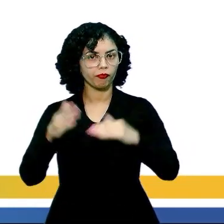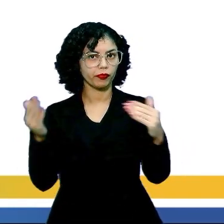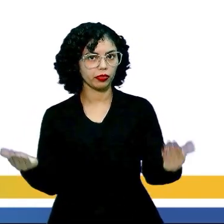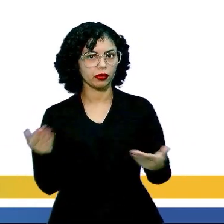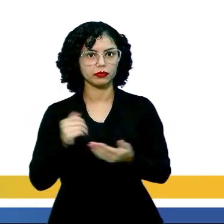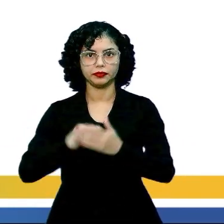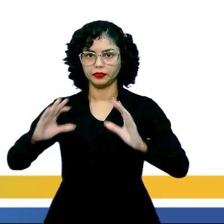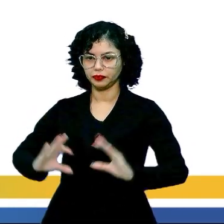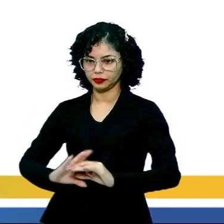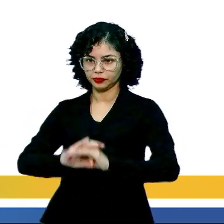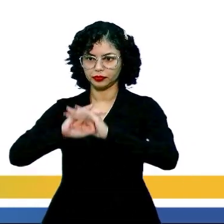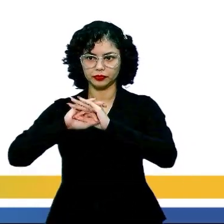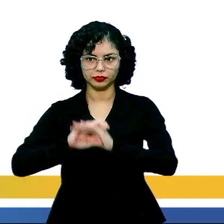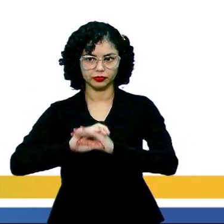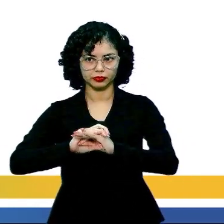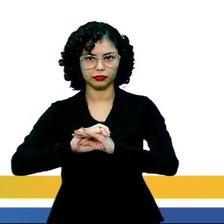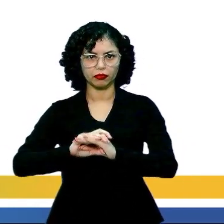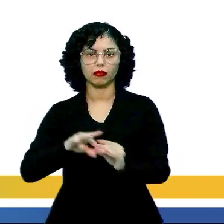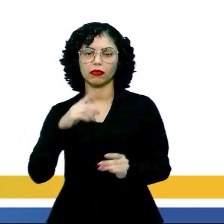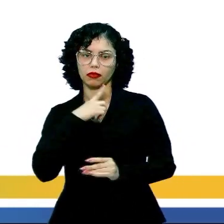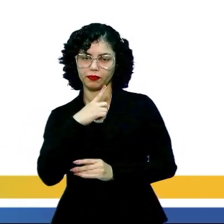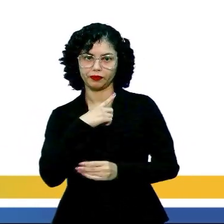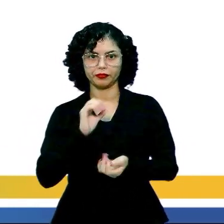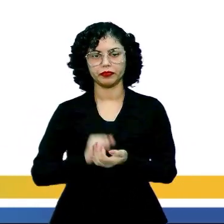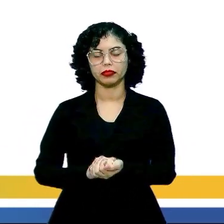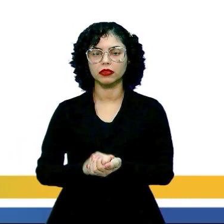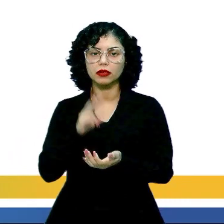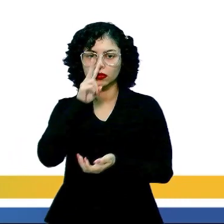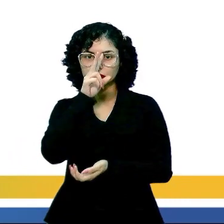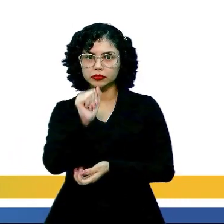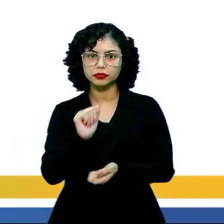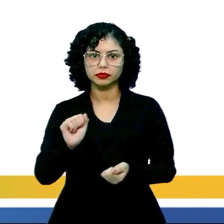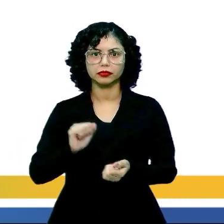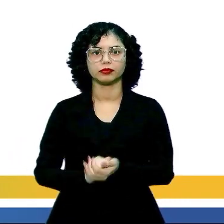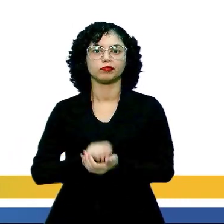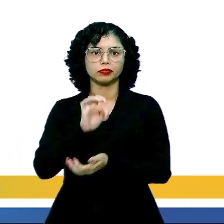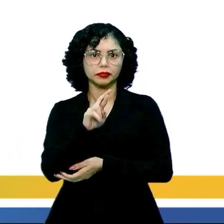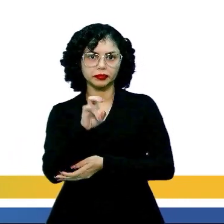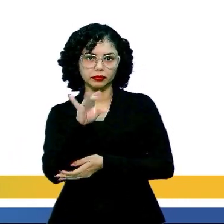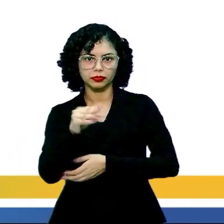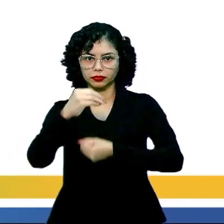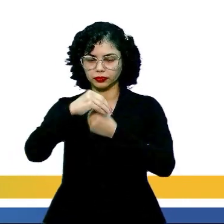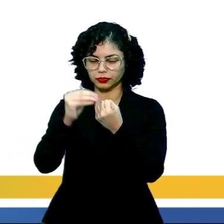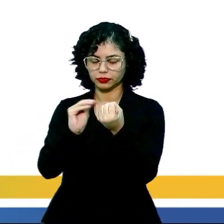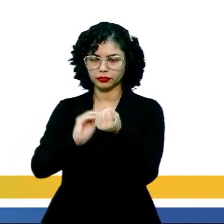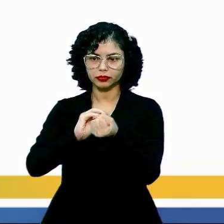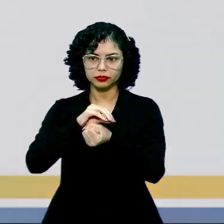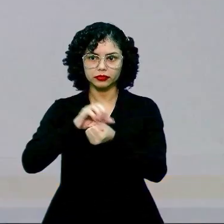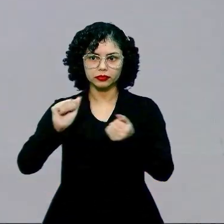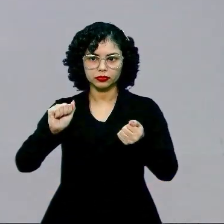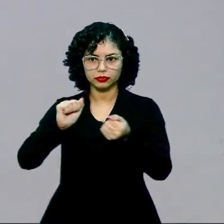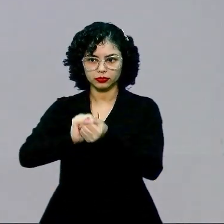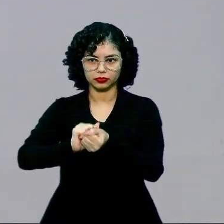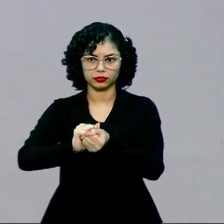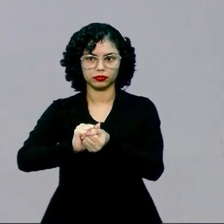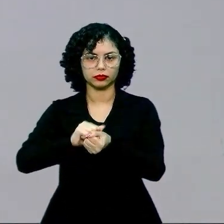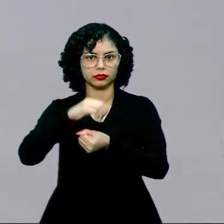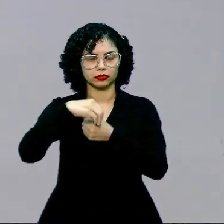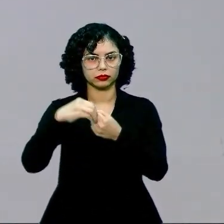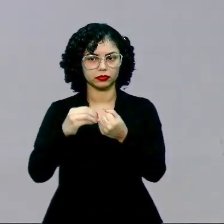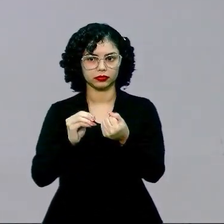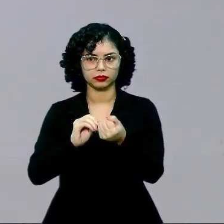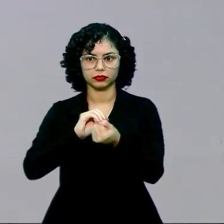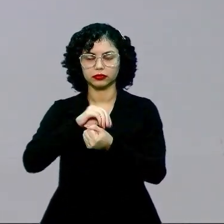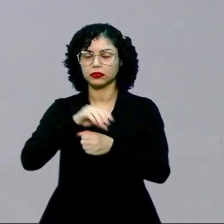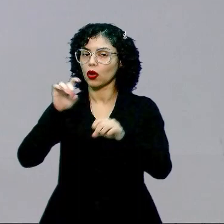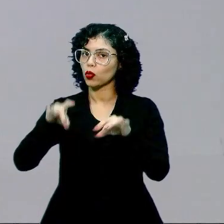Então, as interações intermoleculares, elas são forças atrativas entre as moléculas. Na